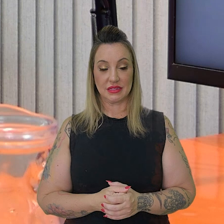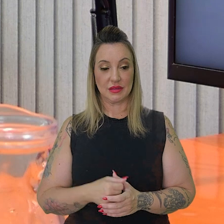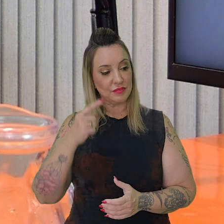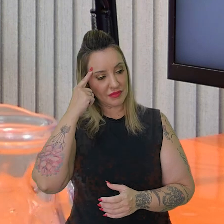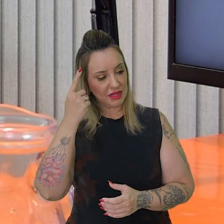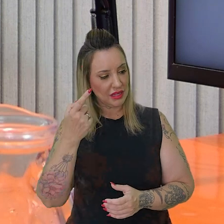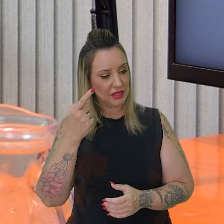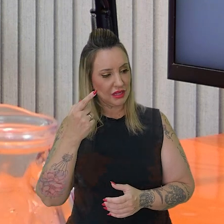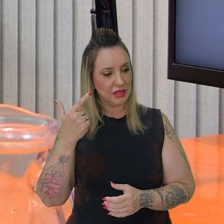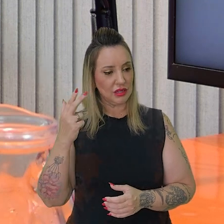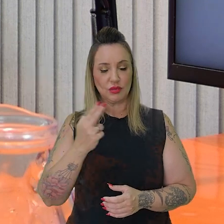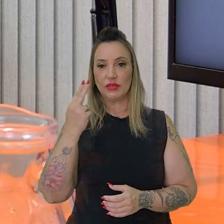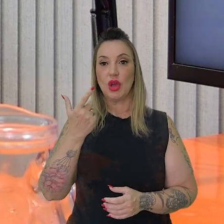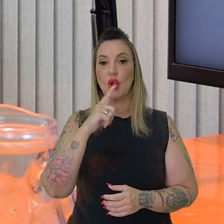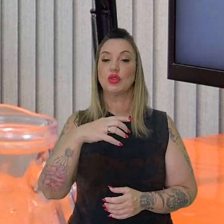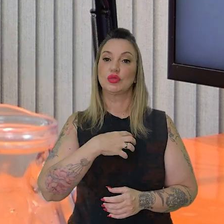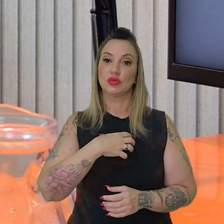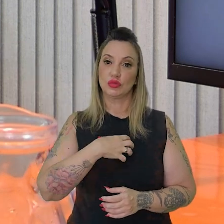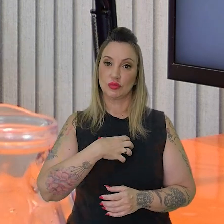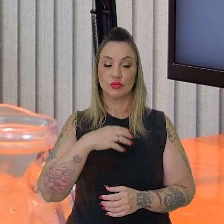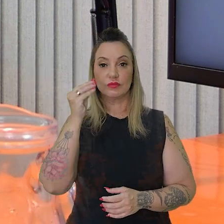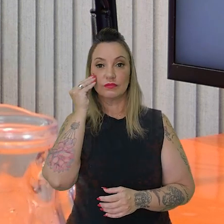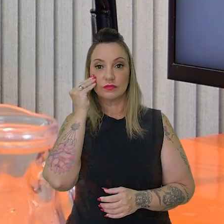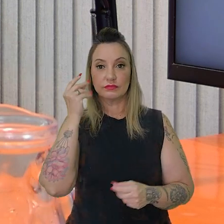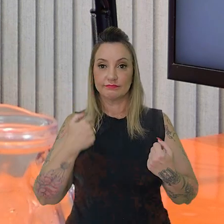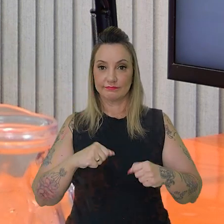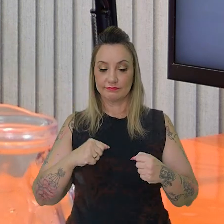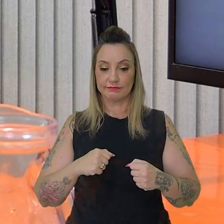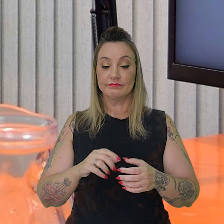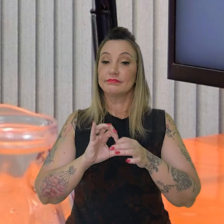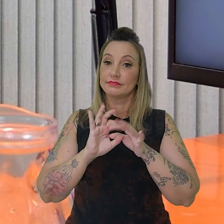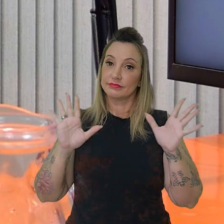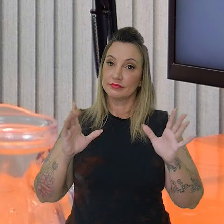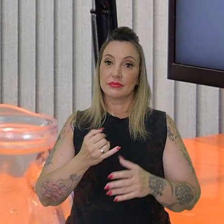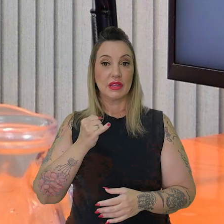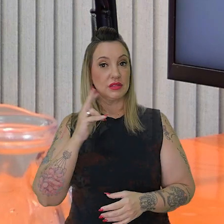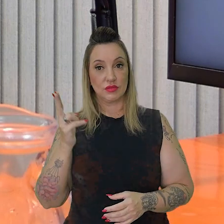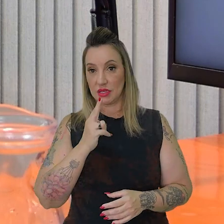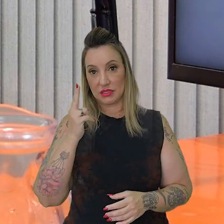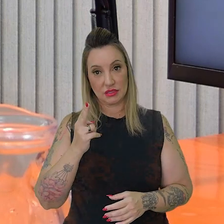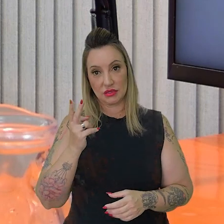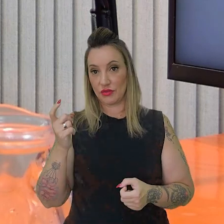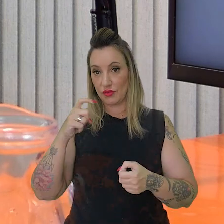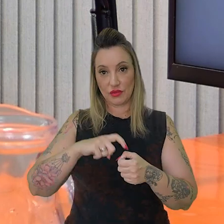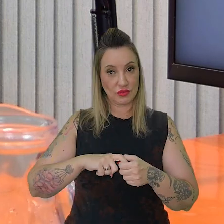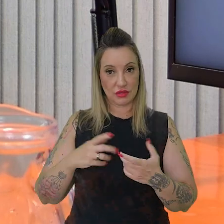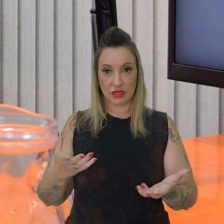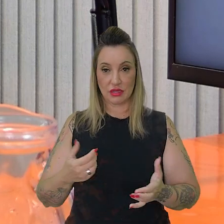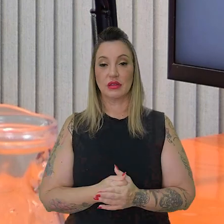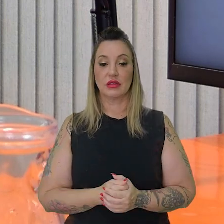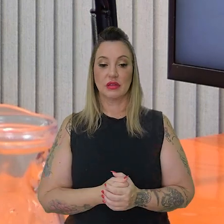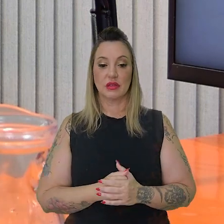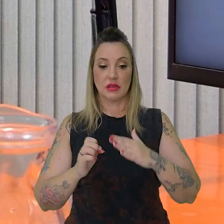falei assim ah não vai ter jeito vou ter que experimentar e me permitir Caso não desse certo eu voltaria a a